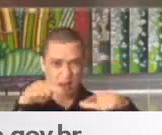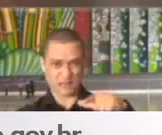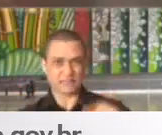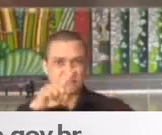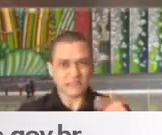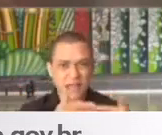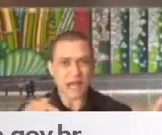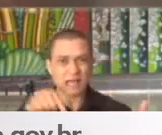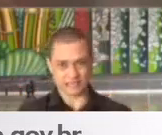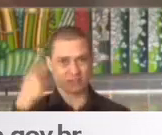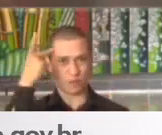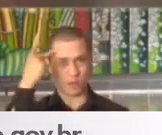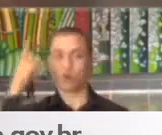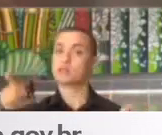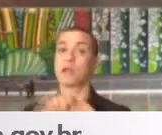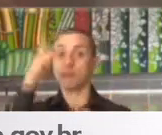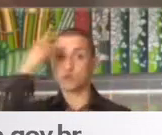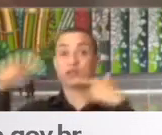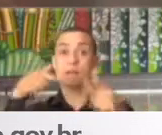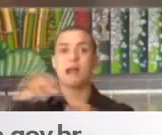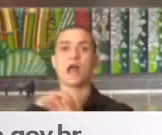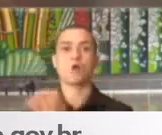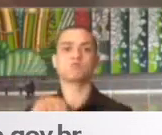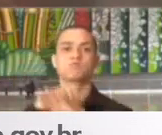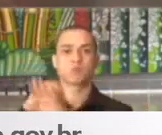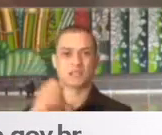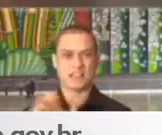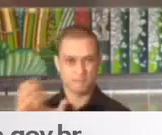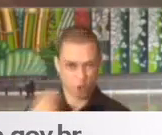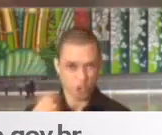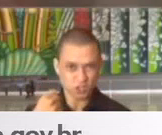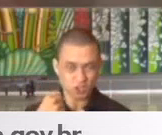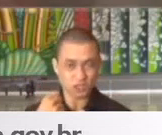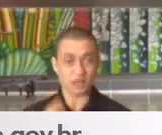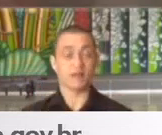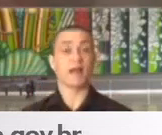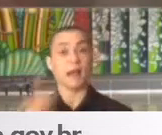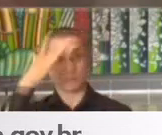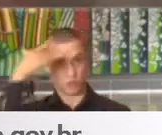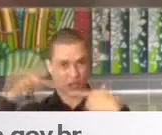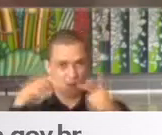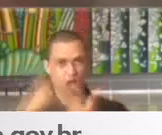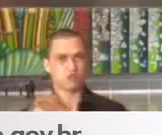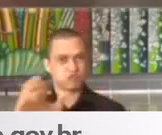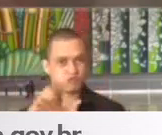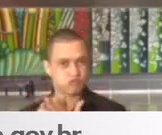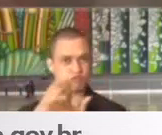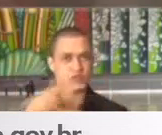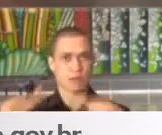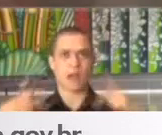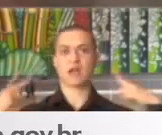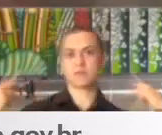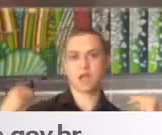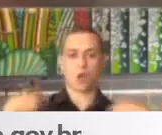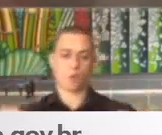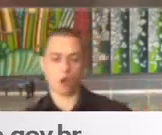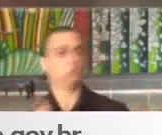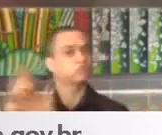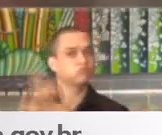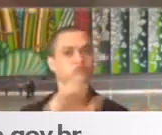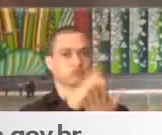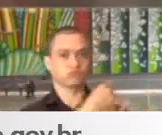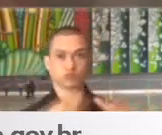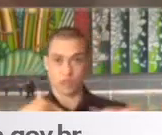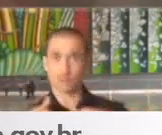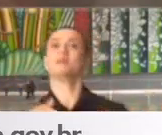também aos que atuam em transporte e logística. Aqueles que atuam em transporte e logística, nesse momento, têm um papel fundamental, crucial,